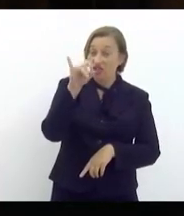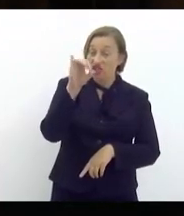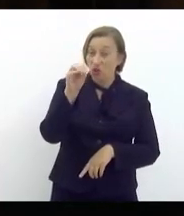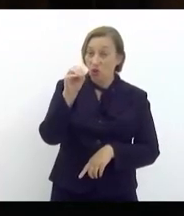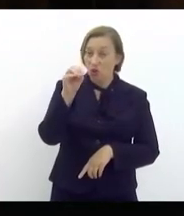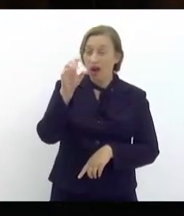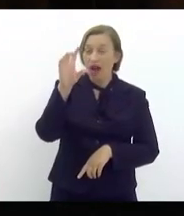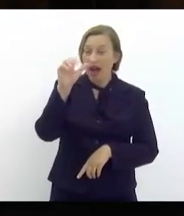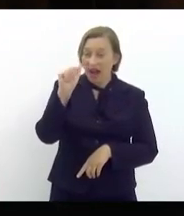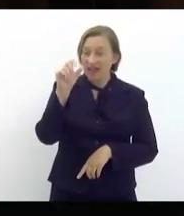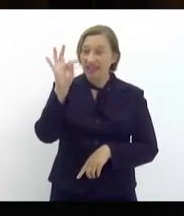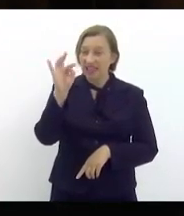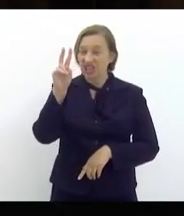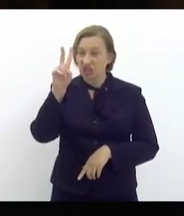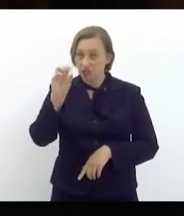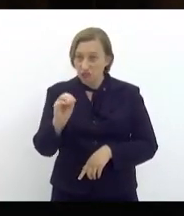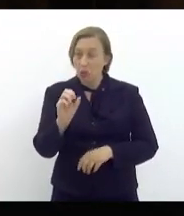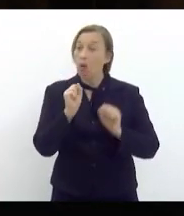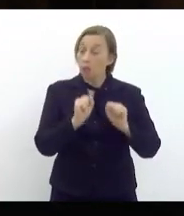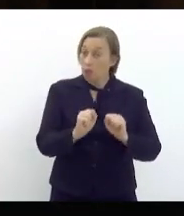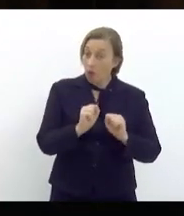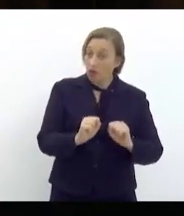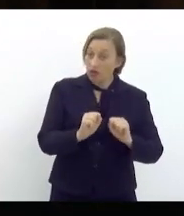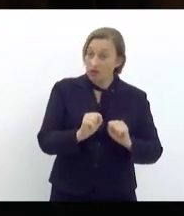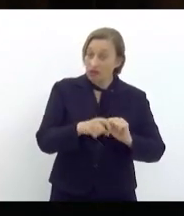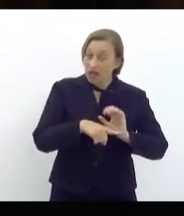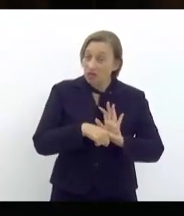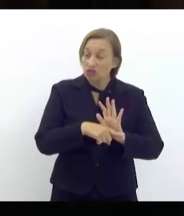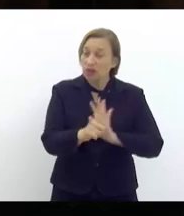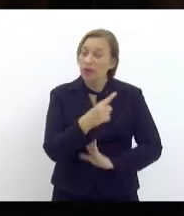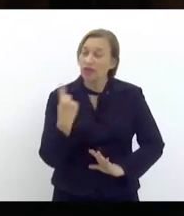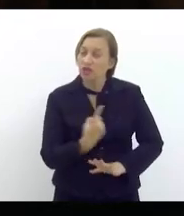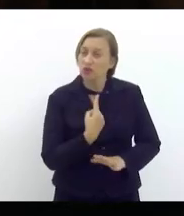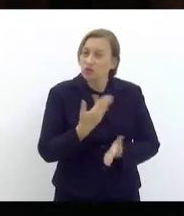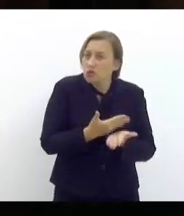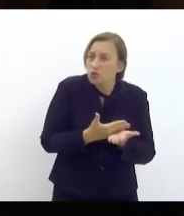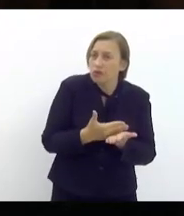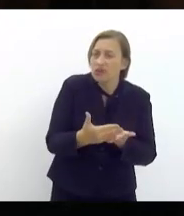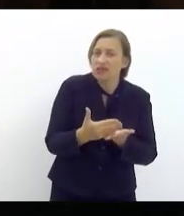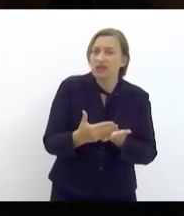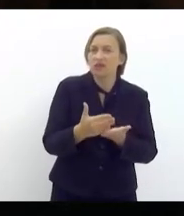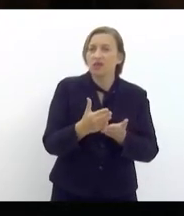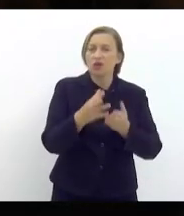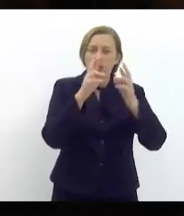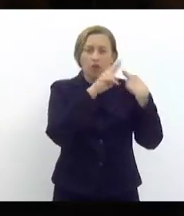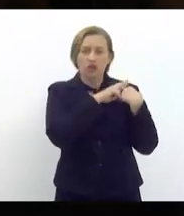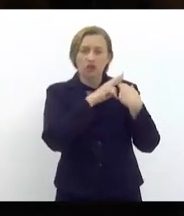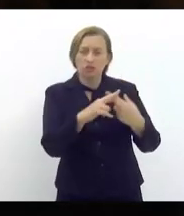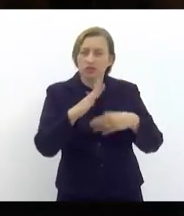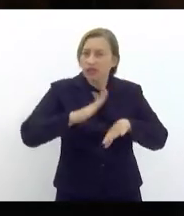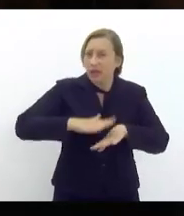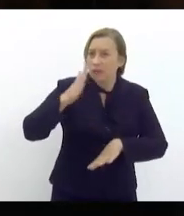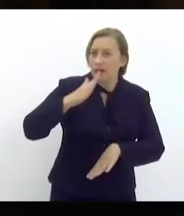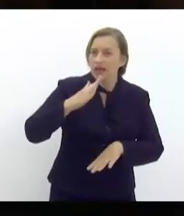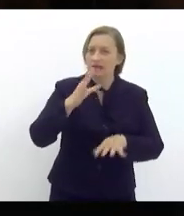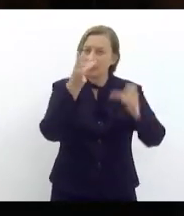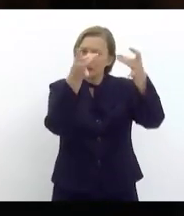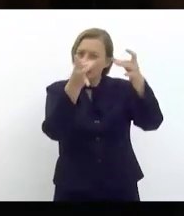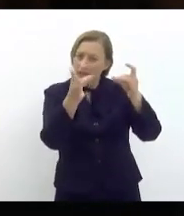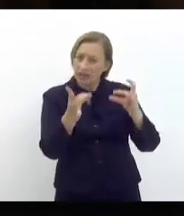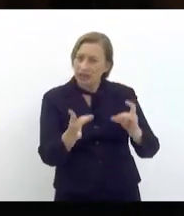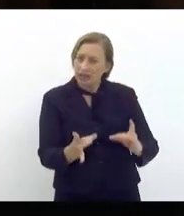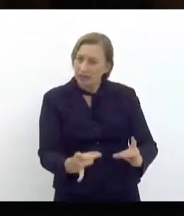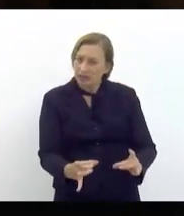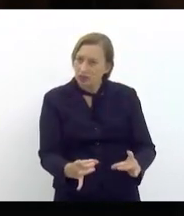servir não só para que comecemos com maior responsabilidade e maior detalhamento